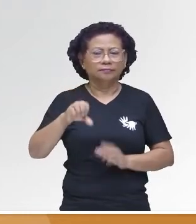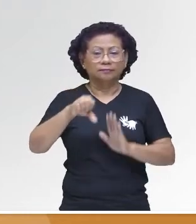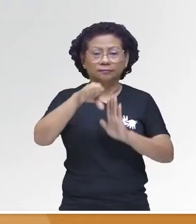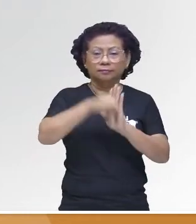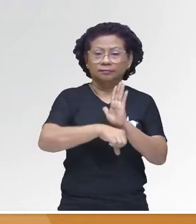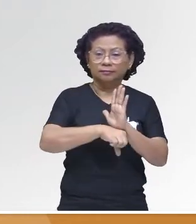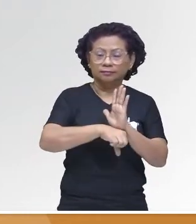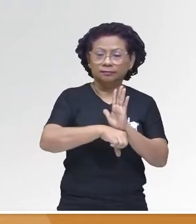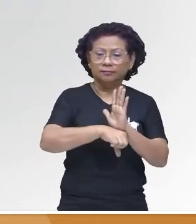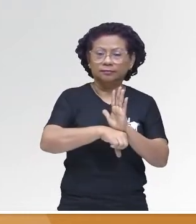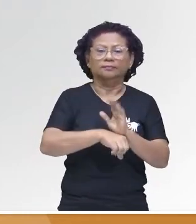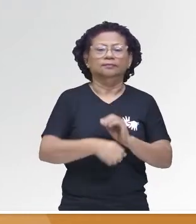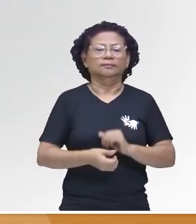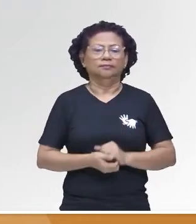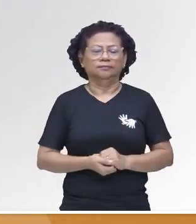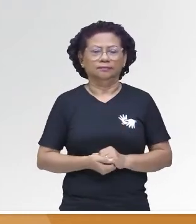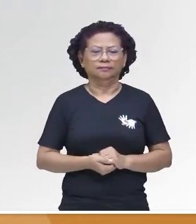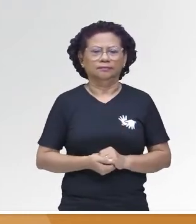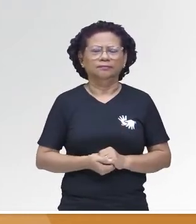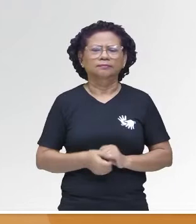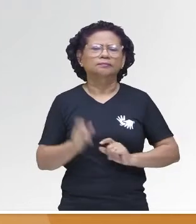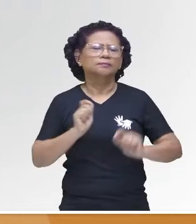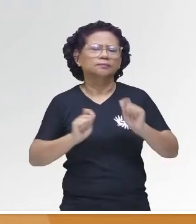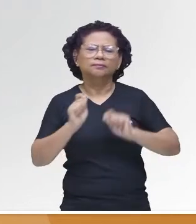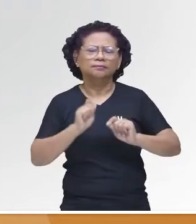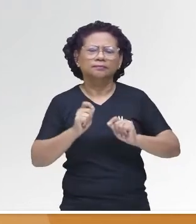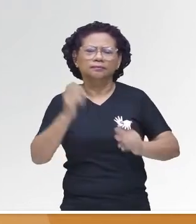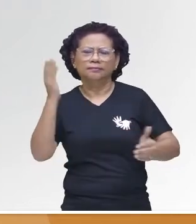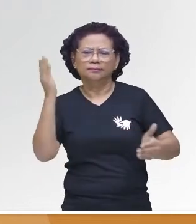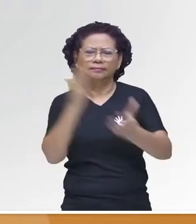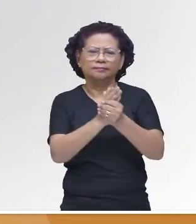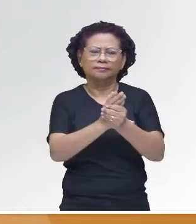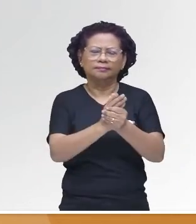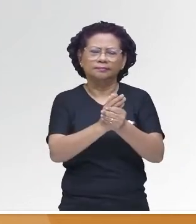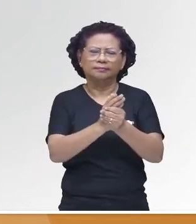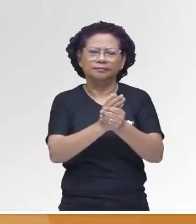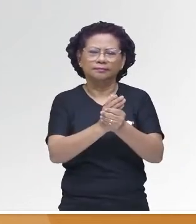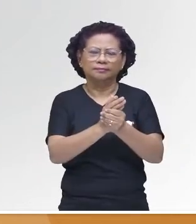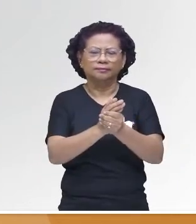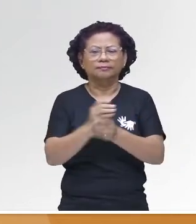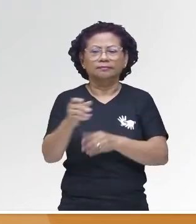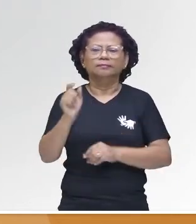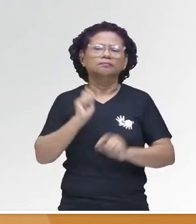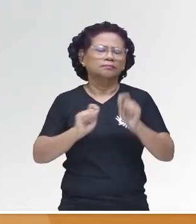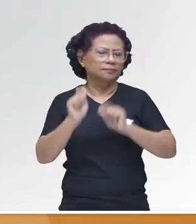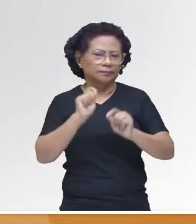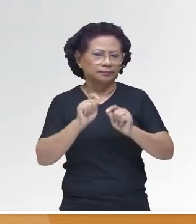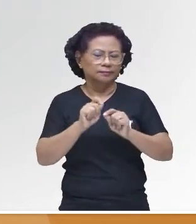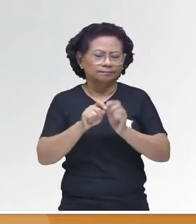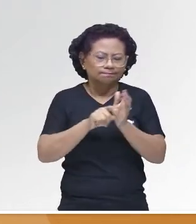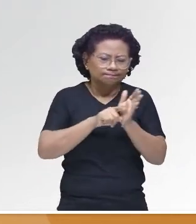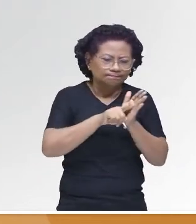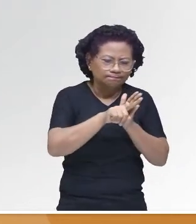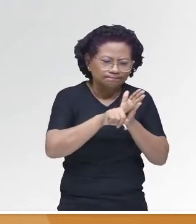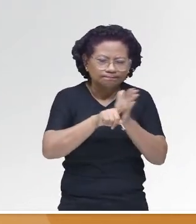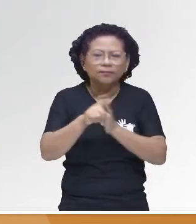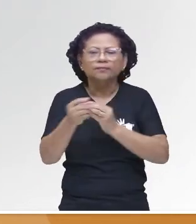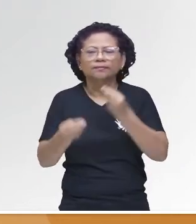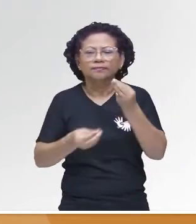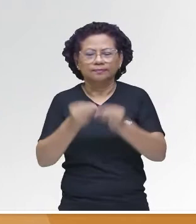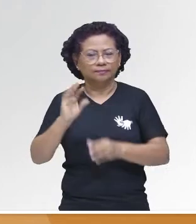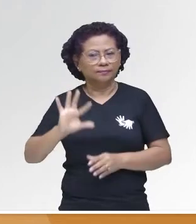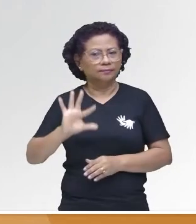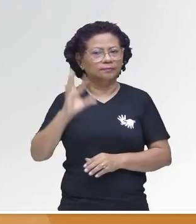de Processo Criminal. O que é processo? É a investigação. É como se dá, como é que se